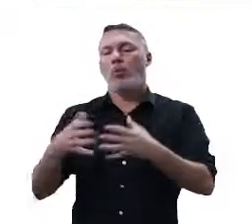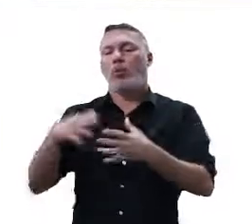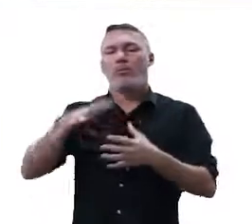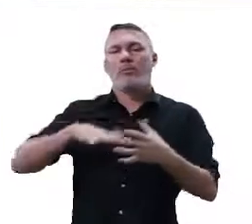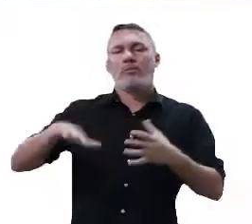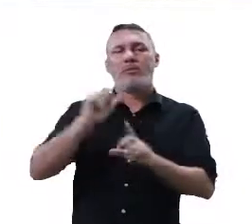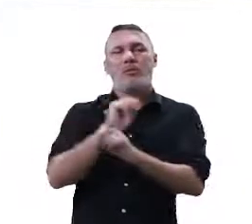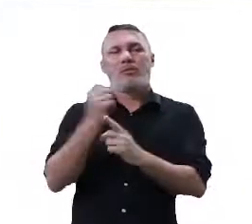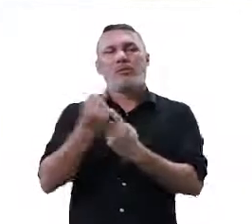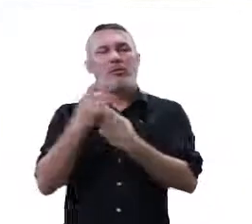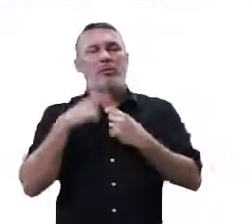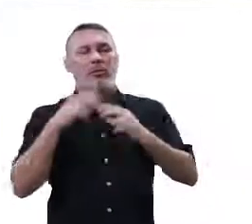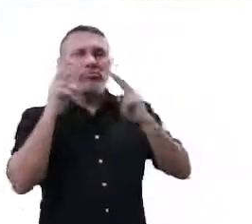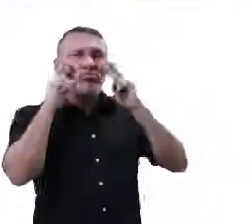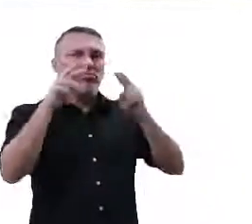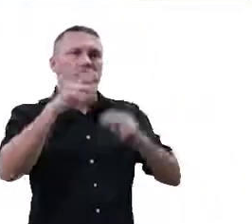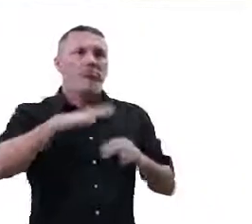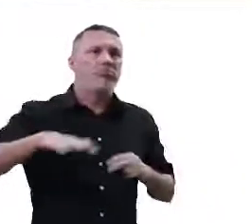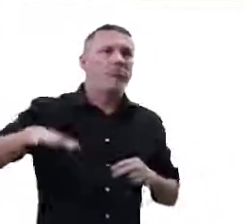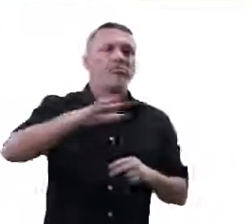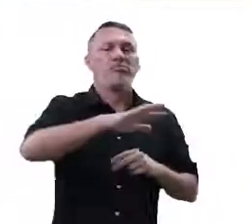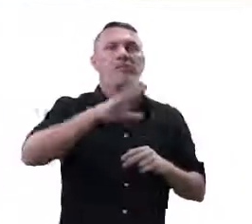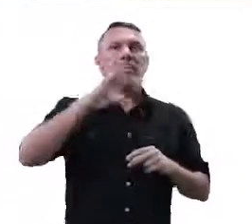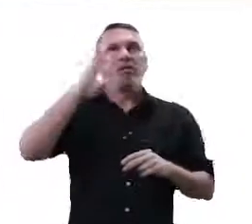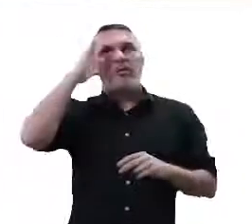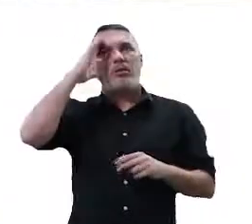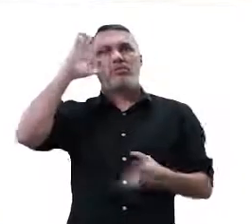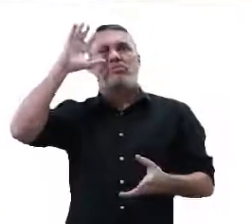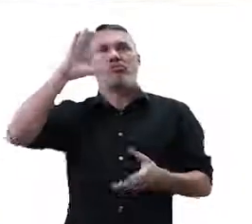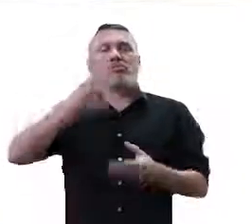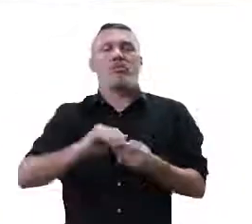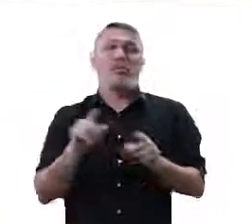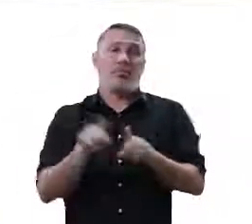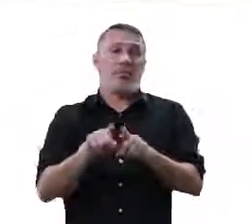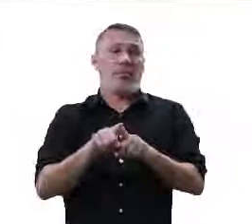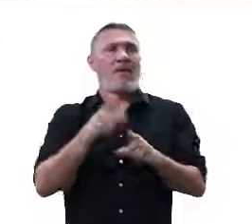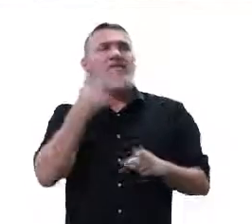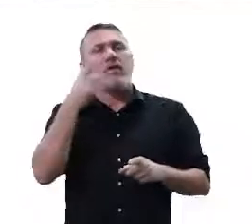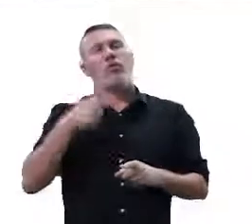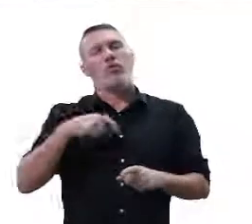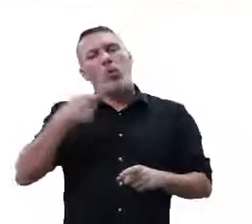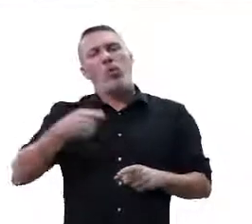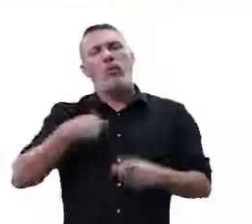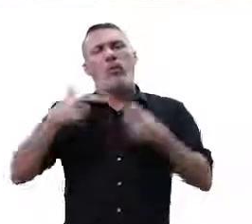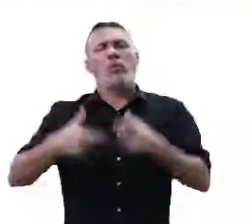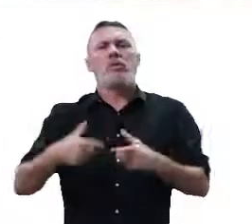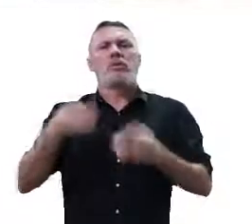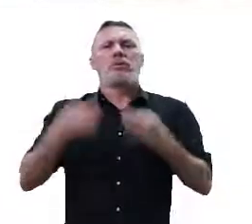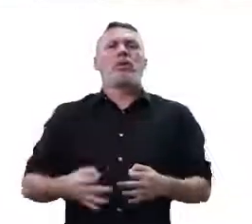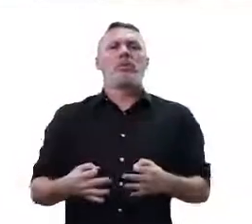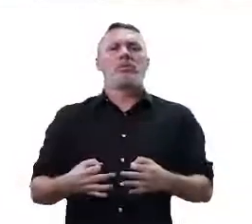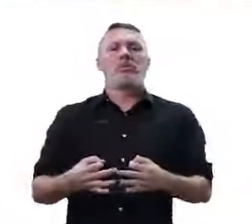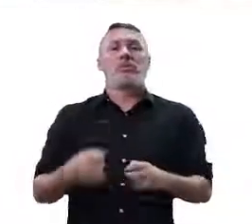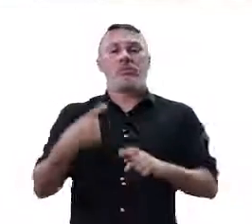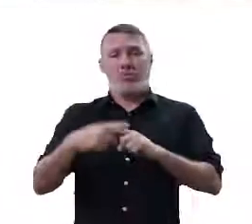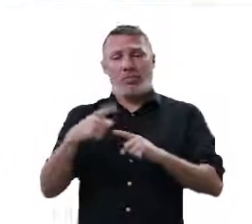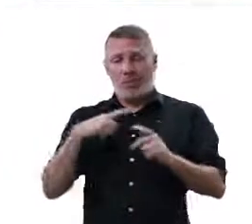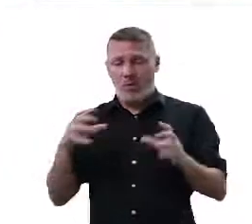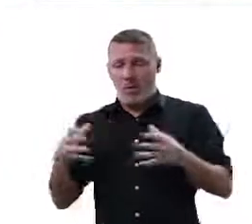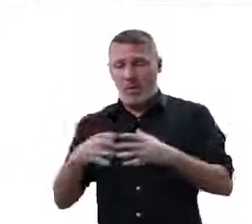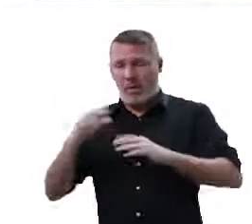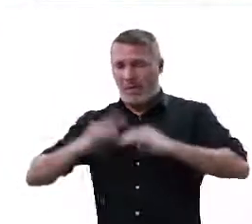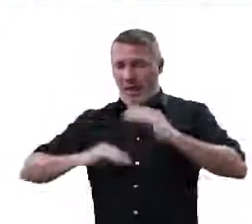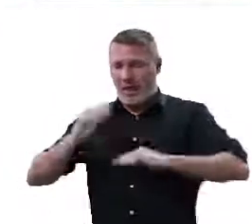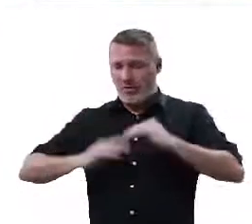representações que uma sociedade, um grupo dessa sociedade elabora para ela entender e legitimar, justificar as